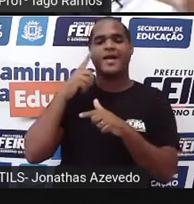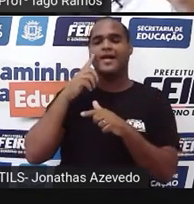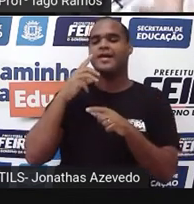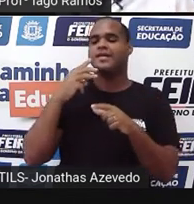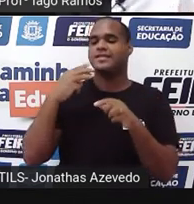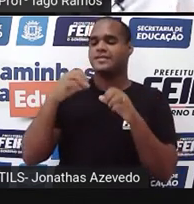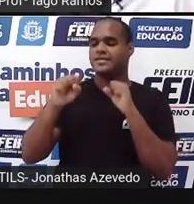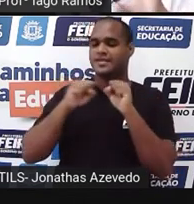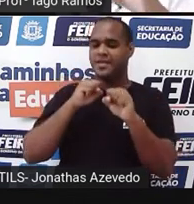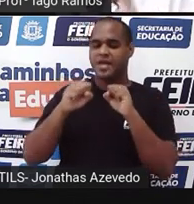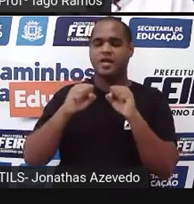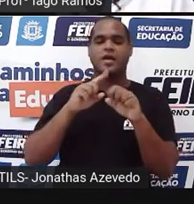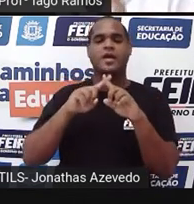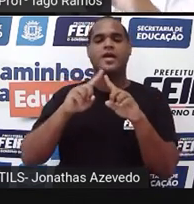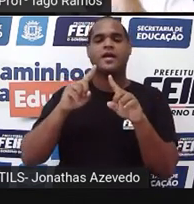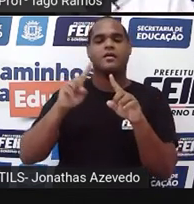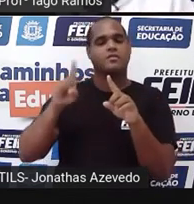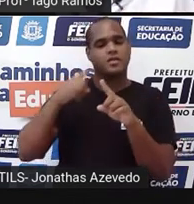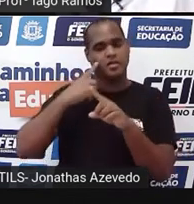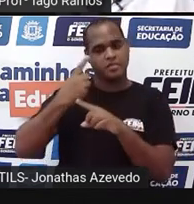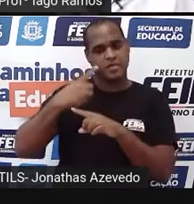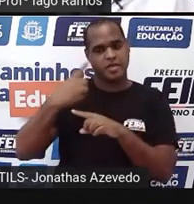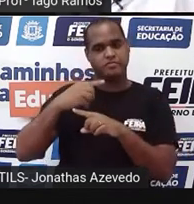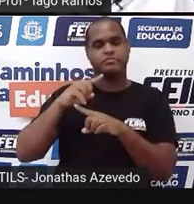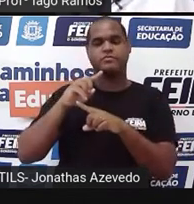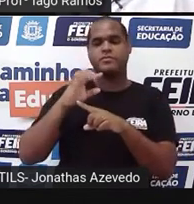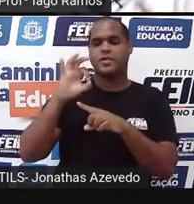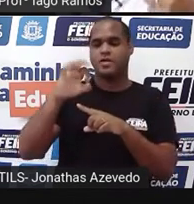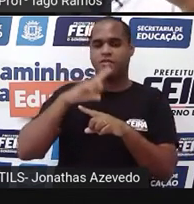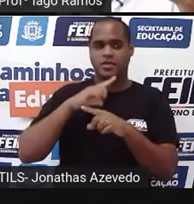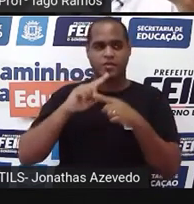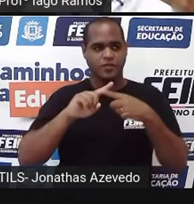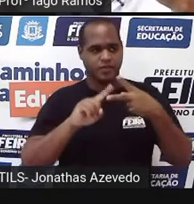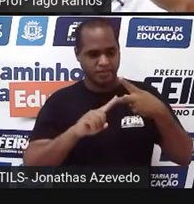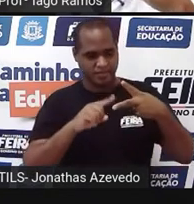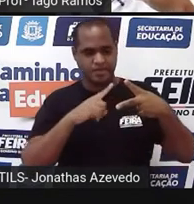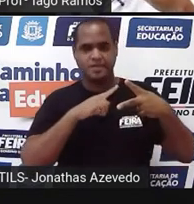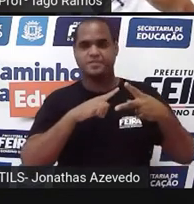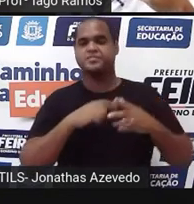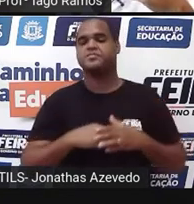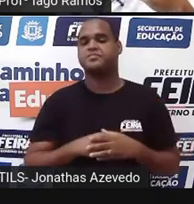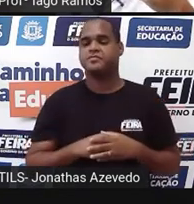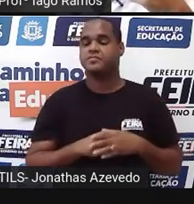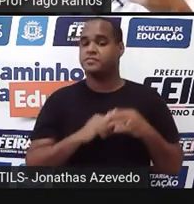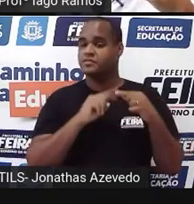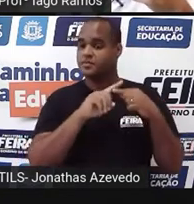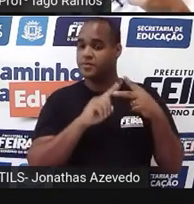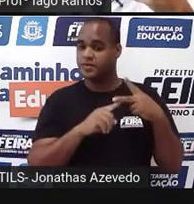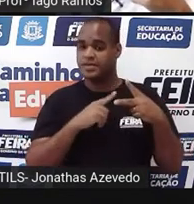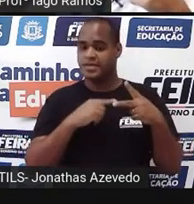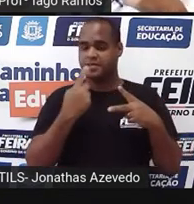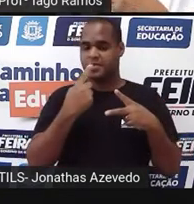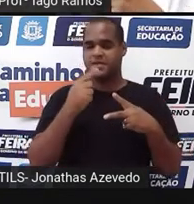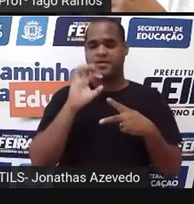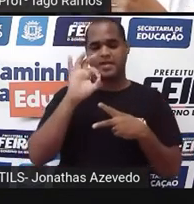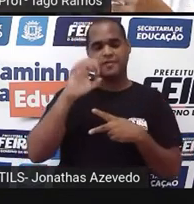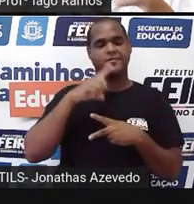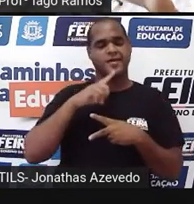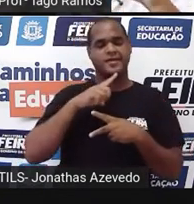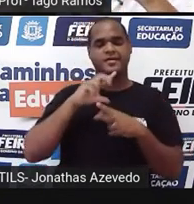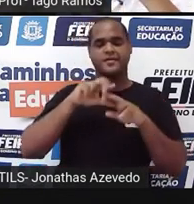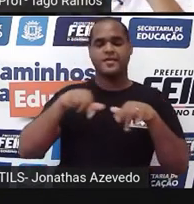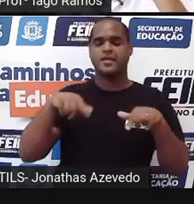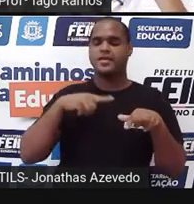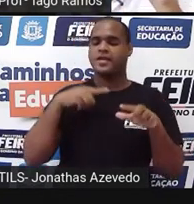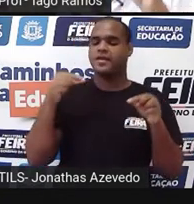de equações do 1º grau com duas incógnitas a gente tinha ali duas equações do 1º grau com duas incógnitas